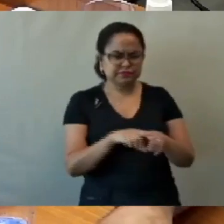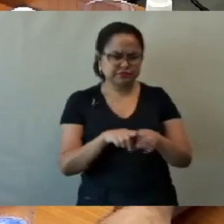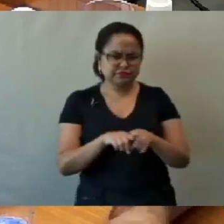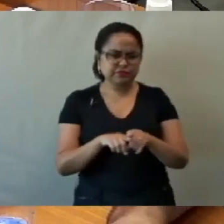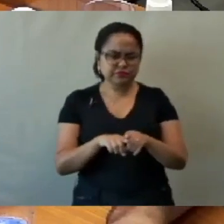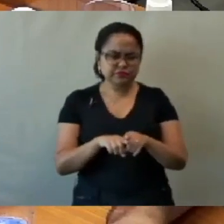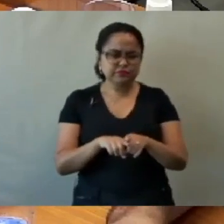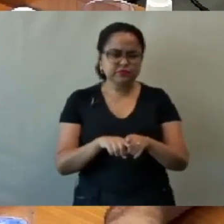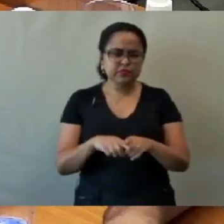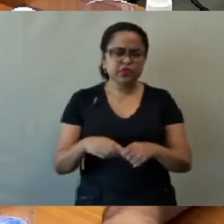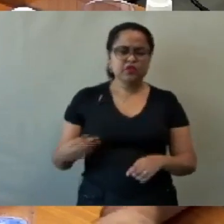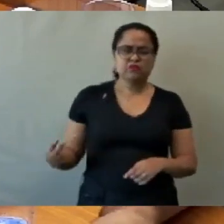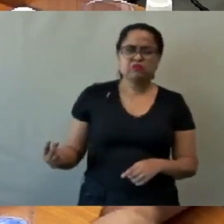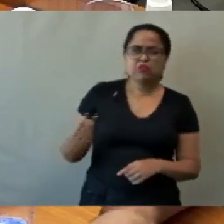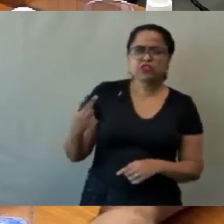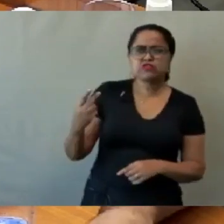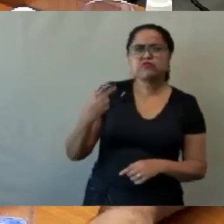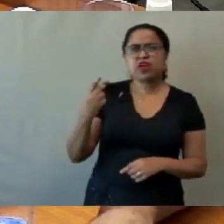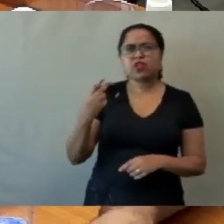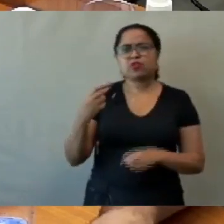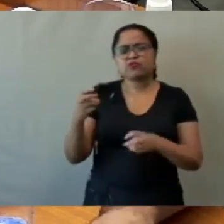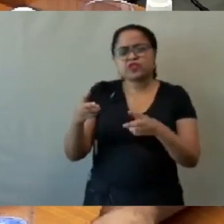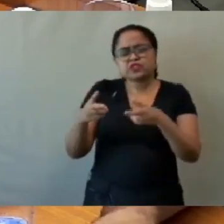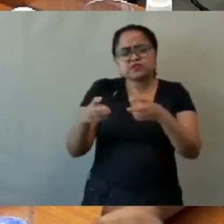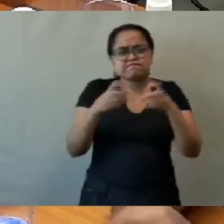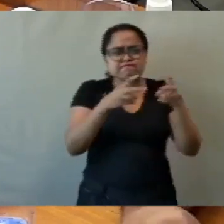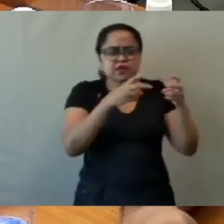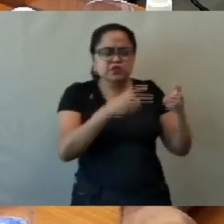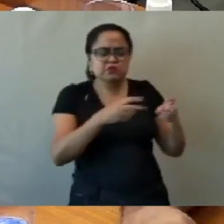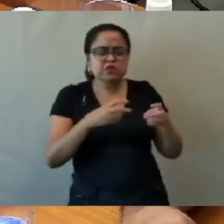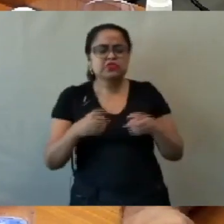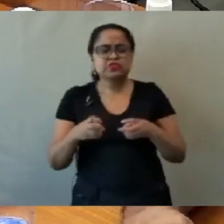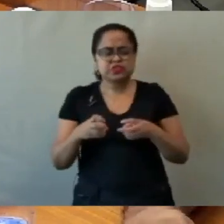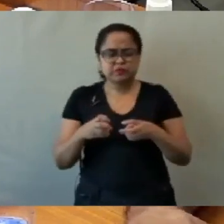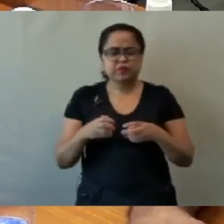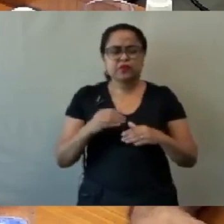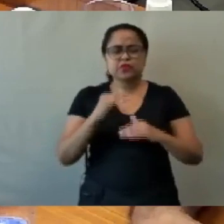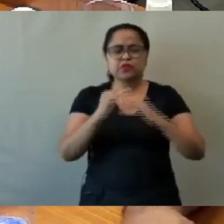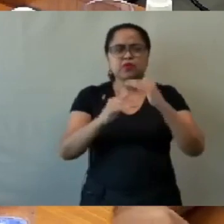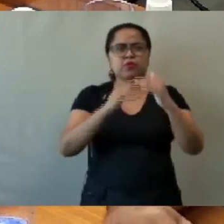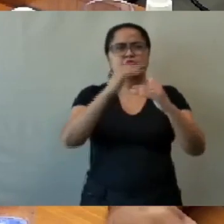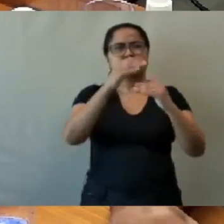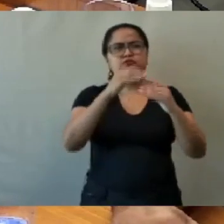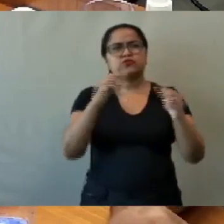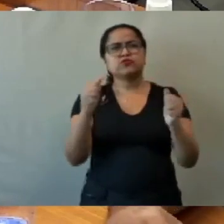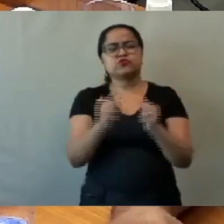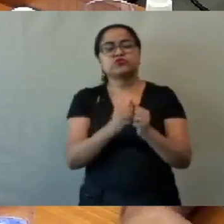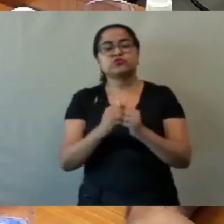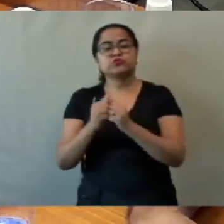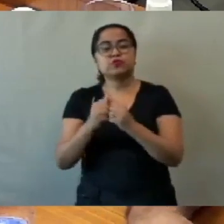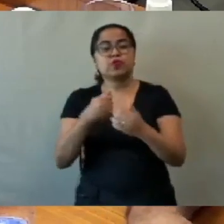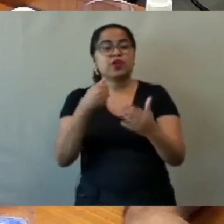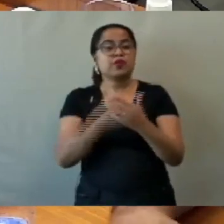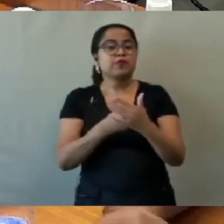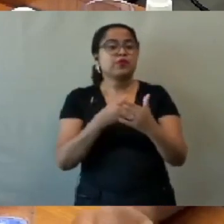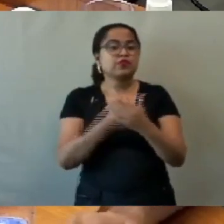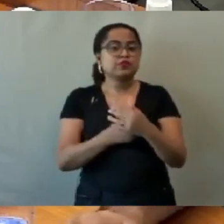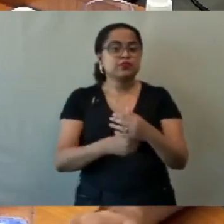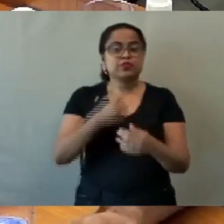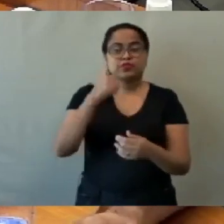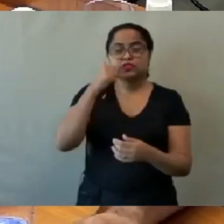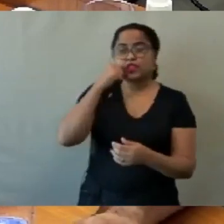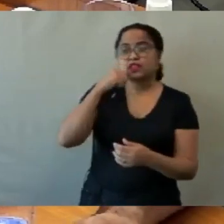e essas perspectivas que a gente precisa de construir juntas. Essa luta que é uma luta, sobretudo, das mulheres, uma